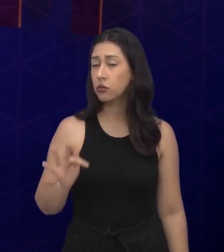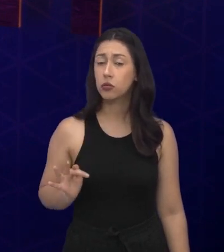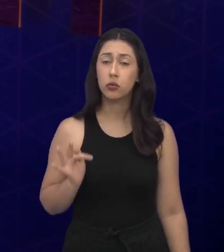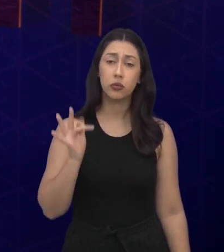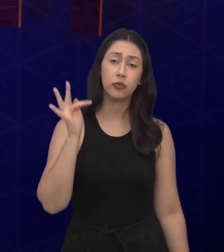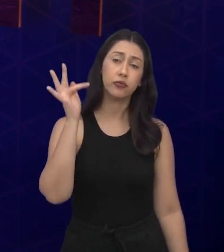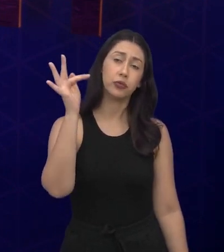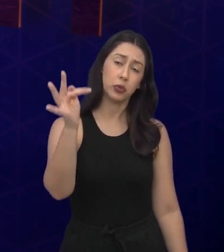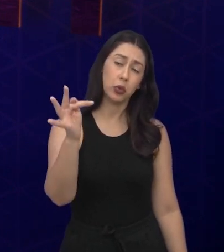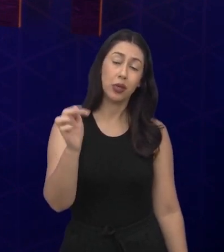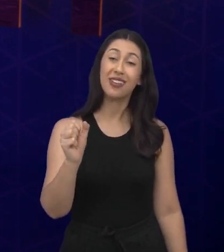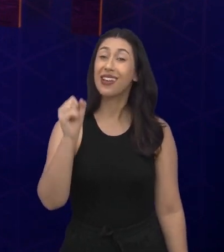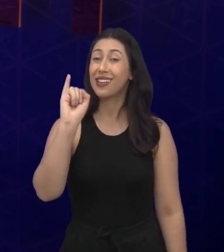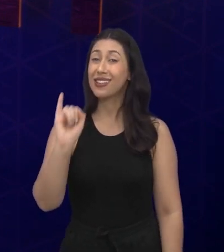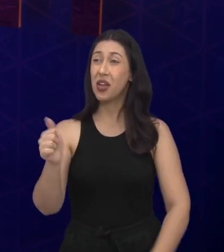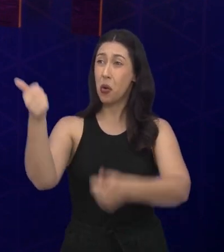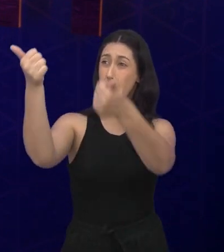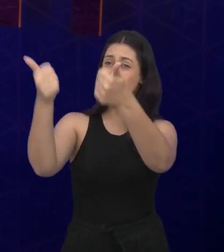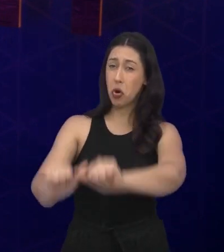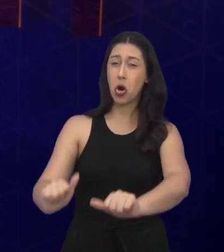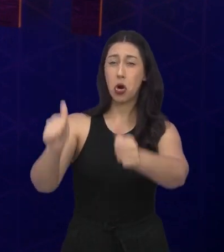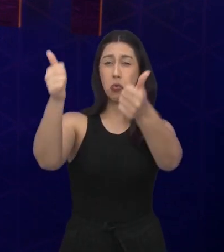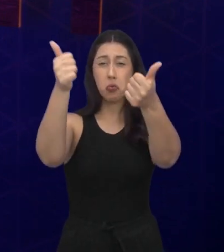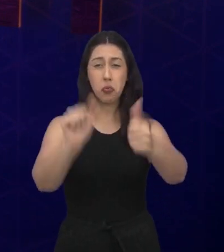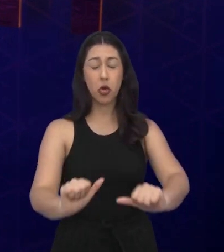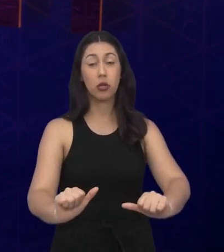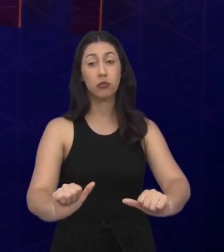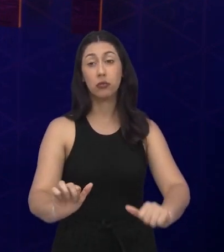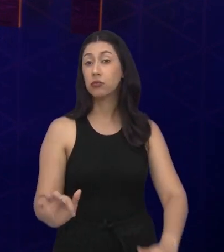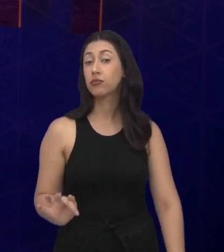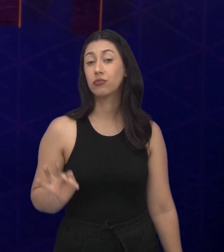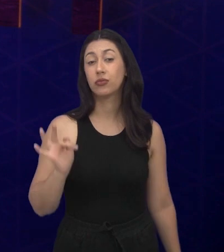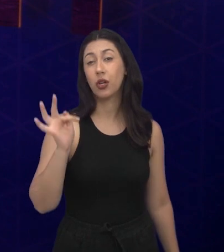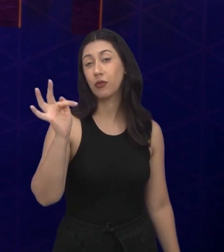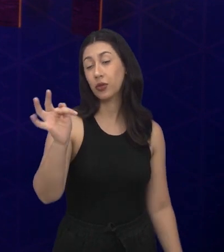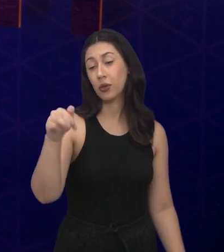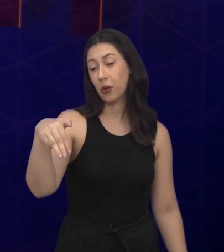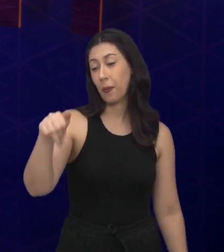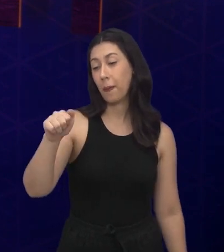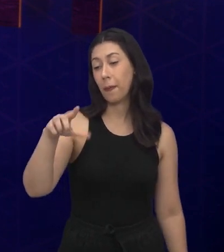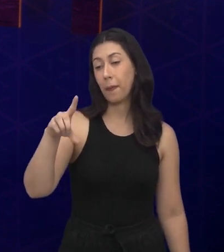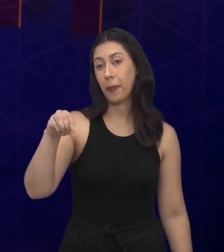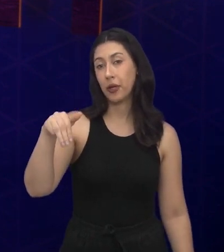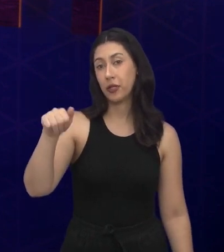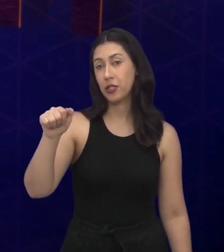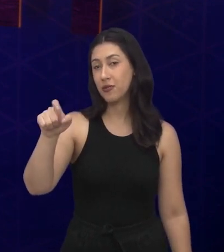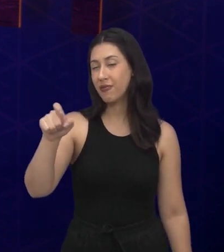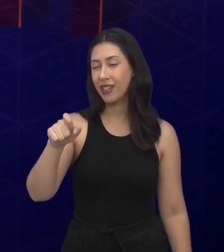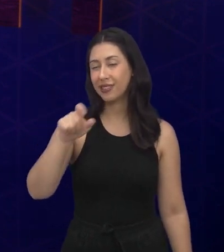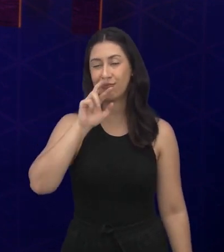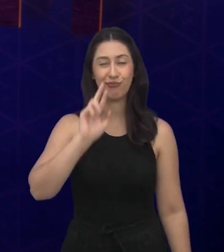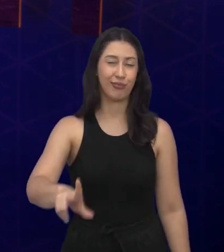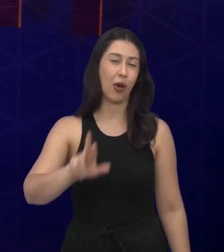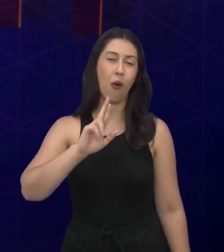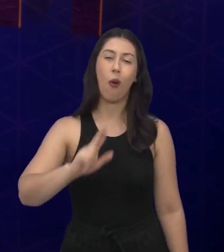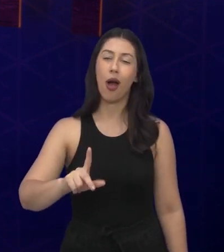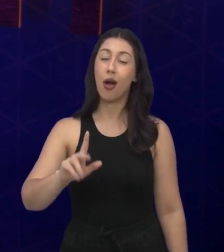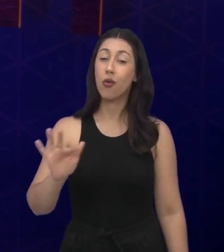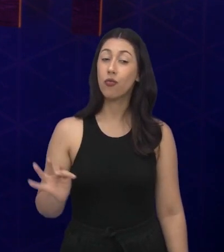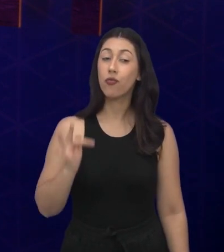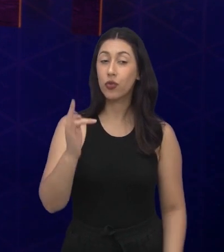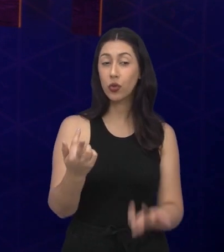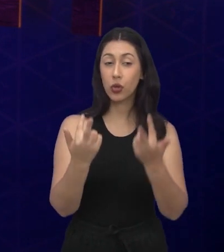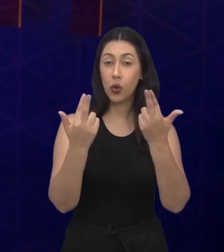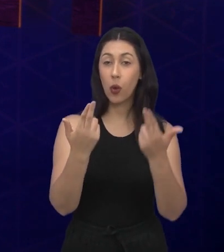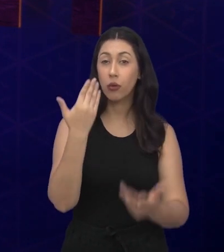errado, ou começar a dar mais errado do que está dando, acho que o nosso futuro não é Mad Max. Acho que o nosso futuro é